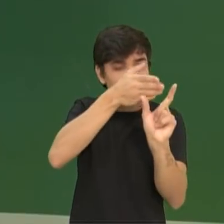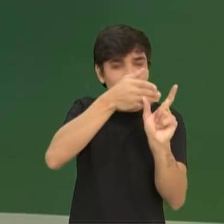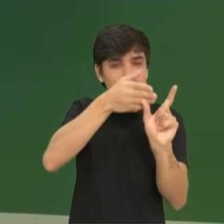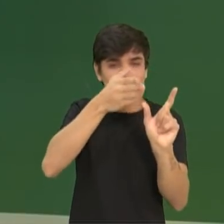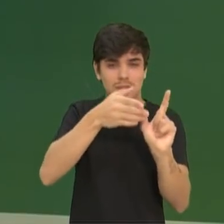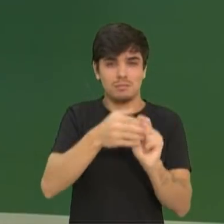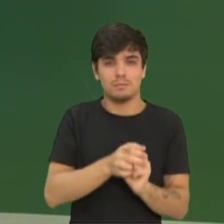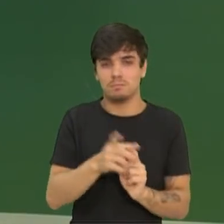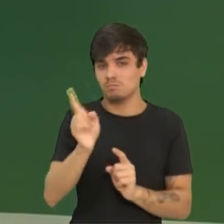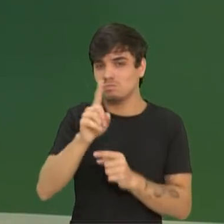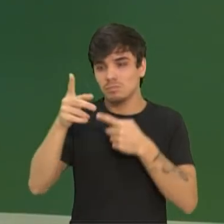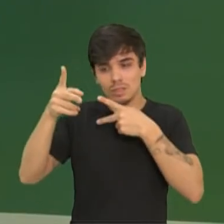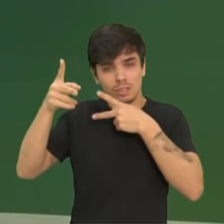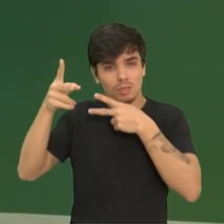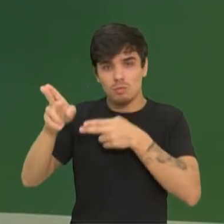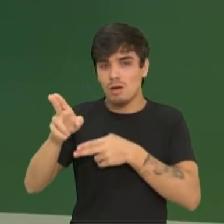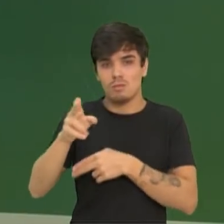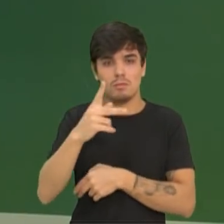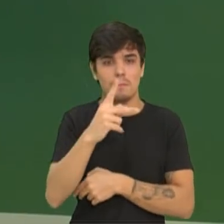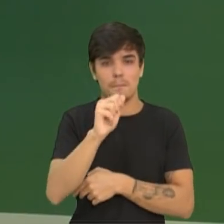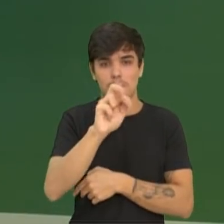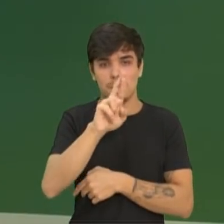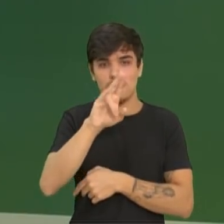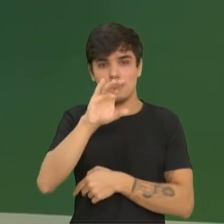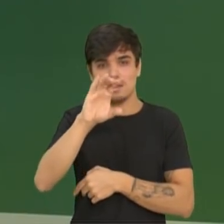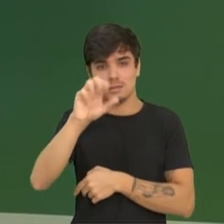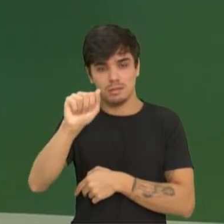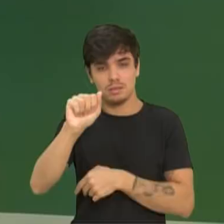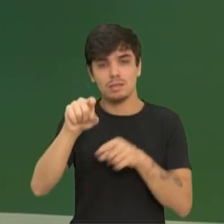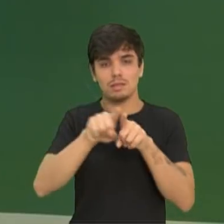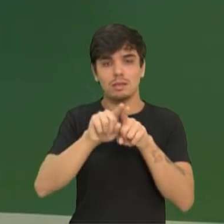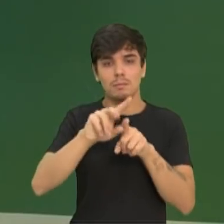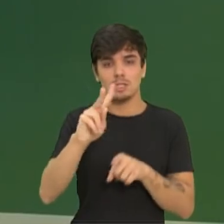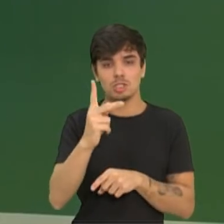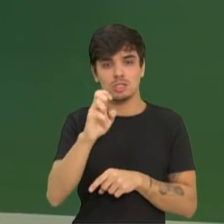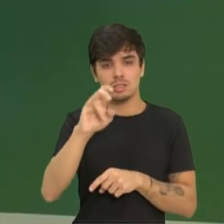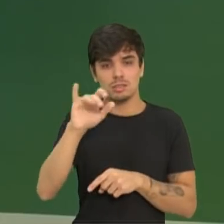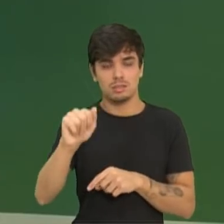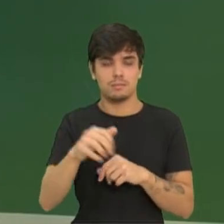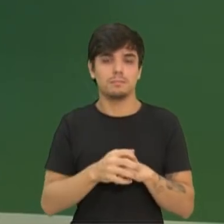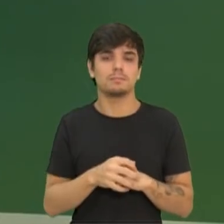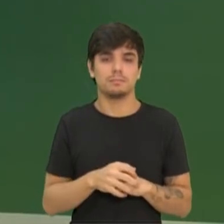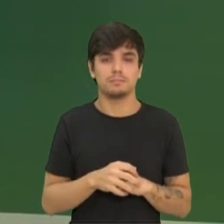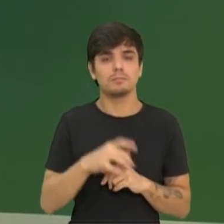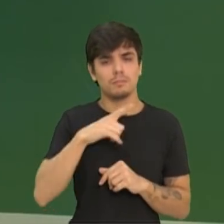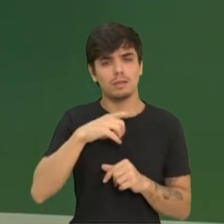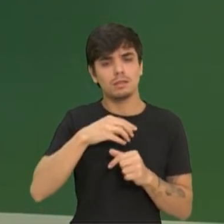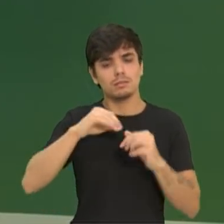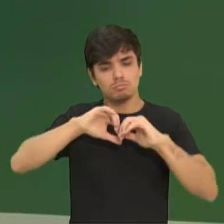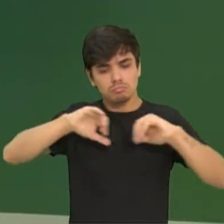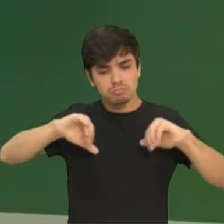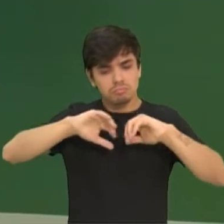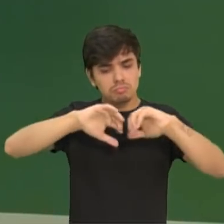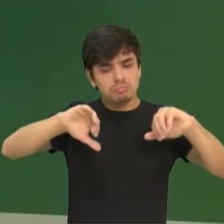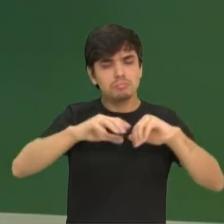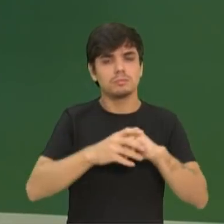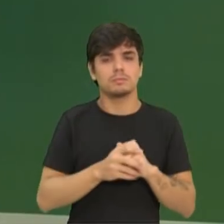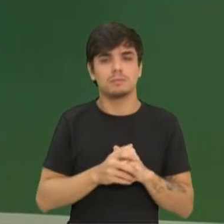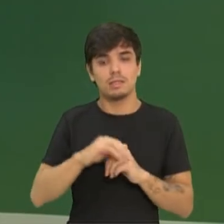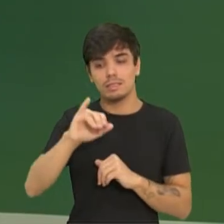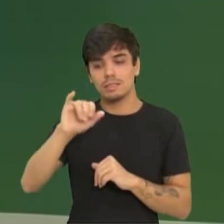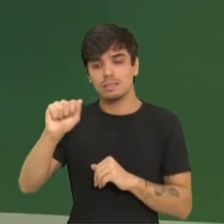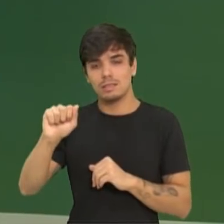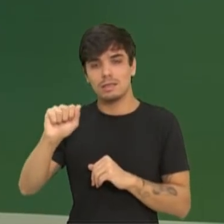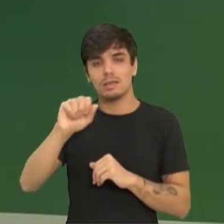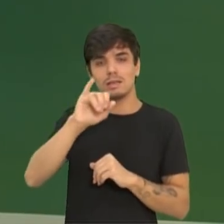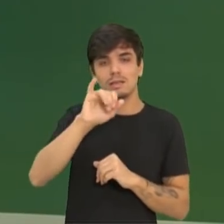o que ocorre em parecia, nem o que ocorre em cheia. Nós temos aqui a divisão. O I e o A não